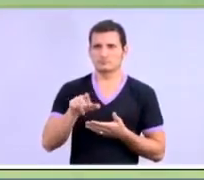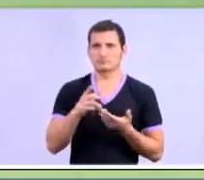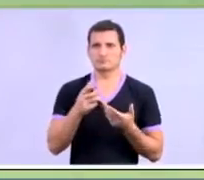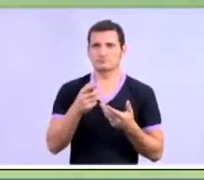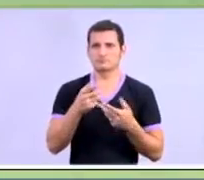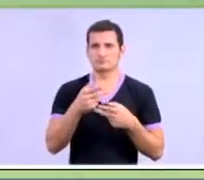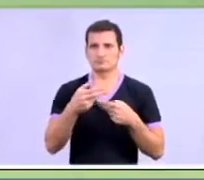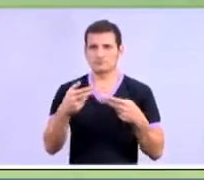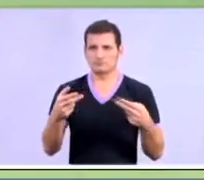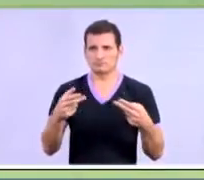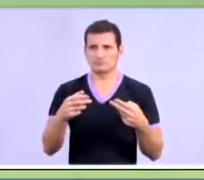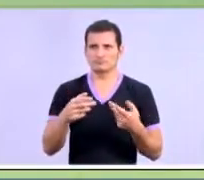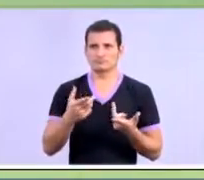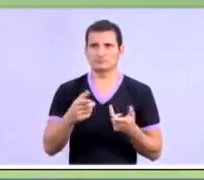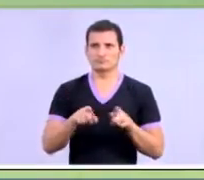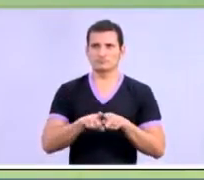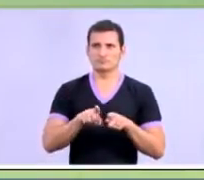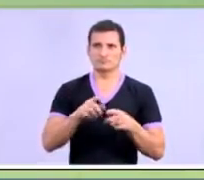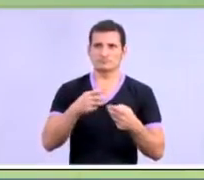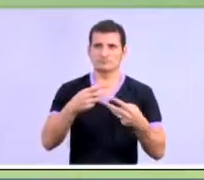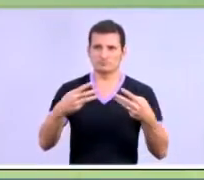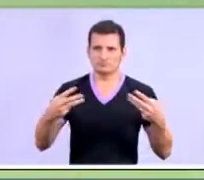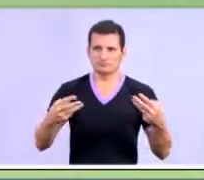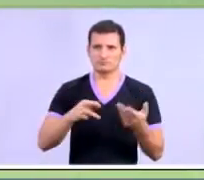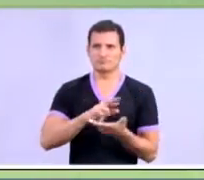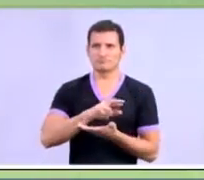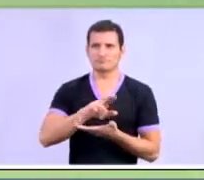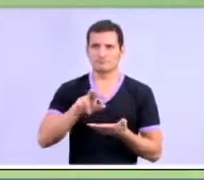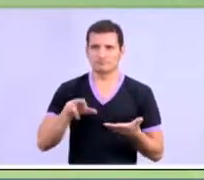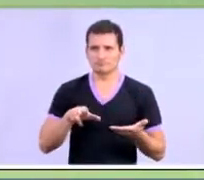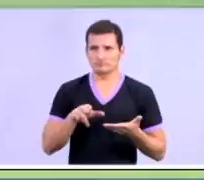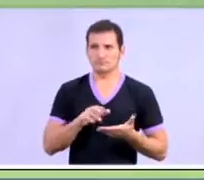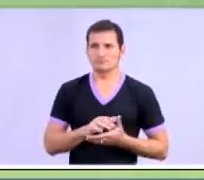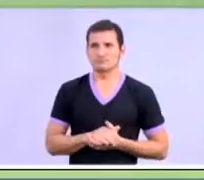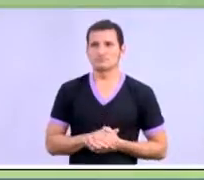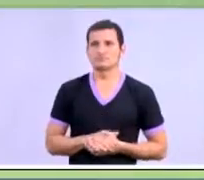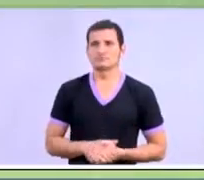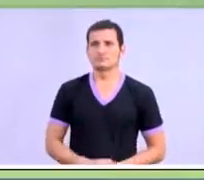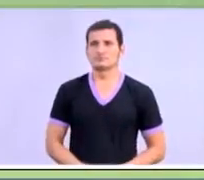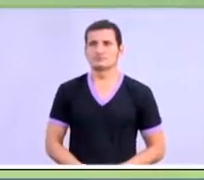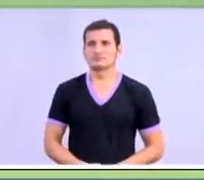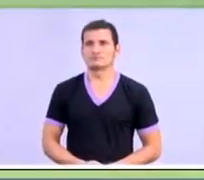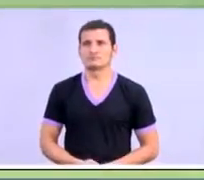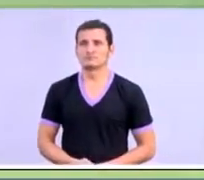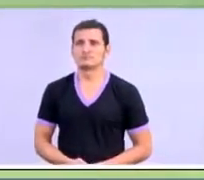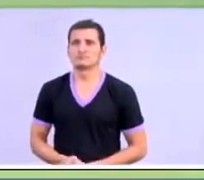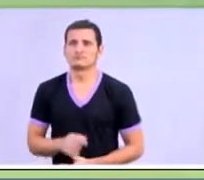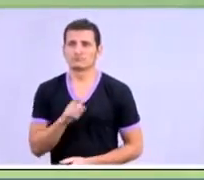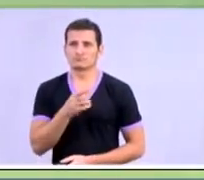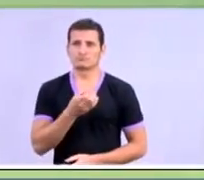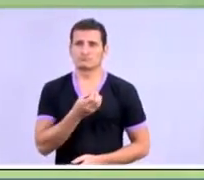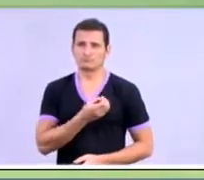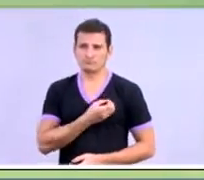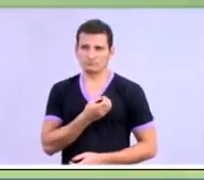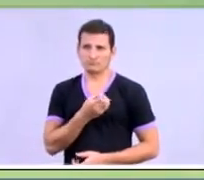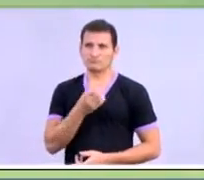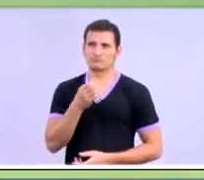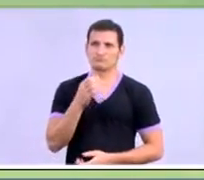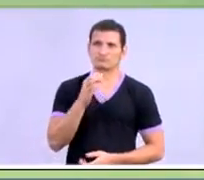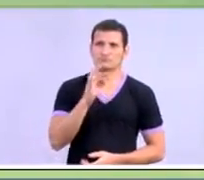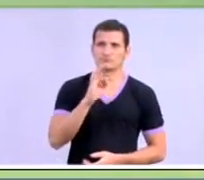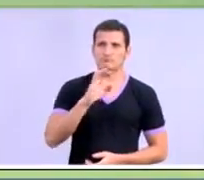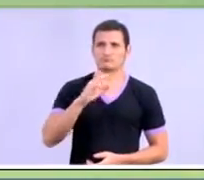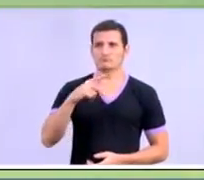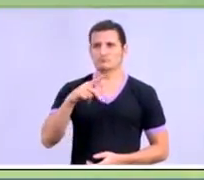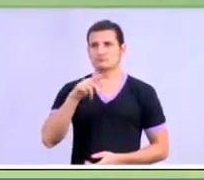e redes distintas. E aí a gente já está falando de porta, de protocolos